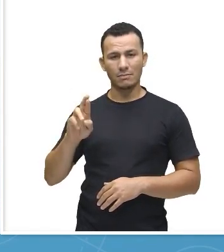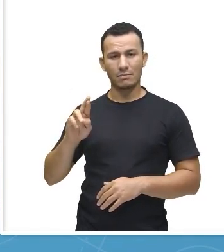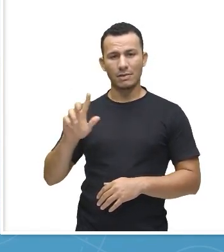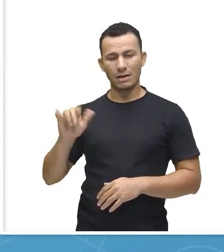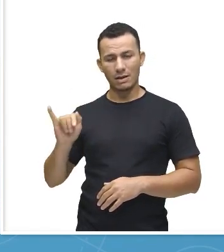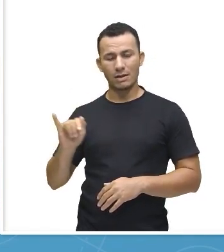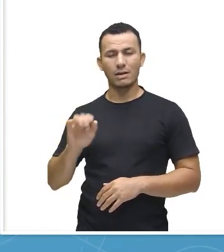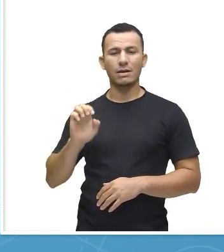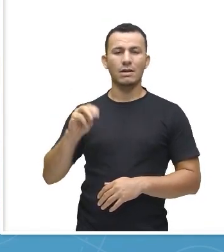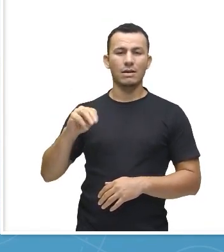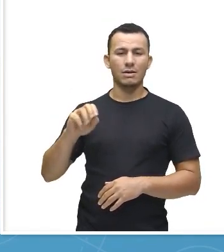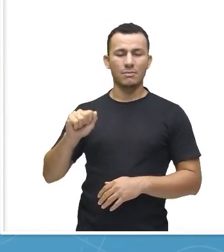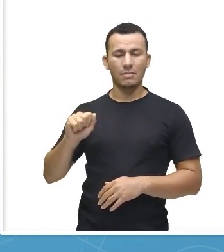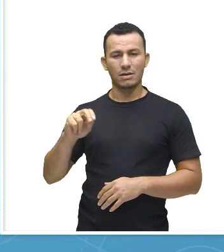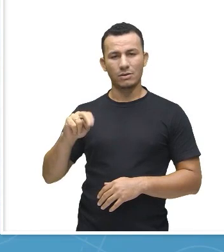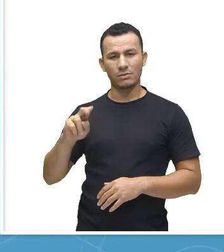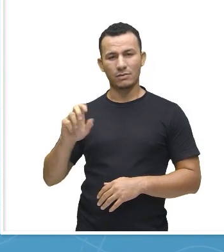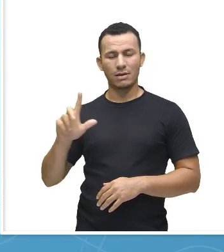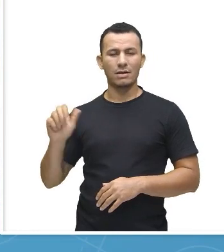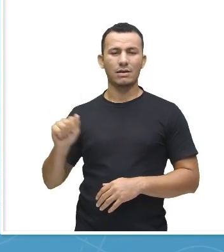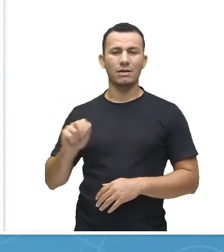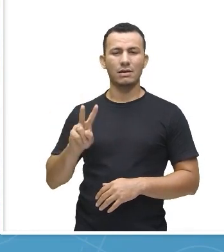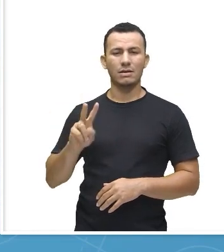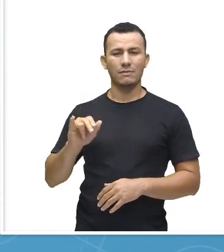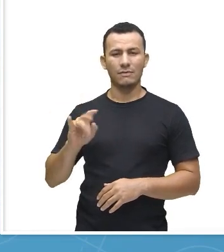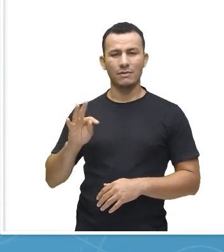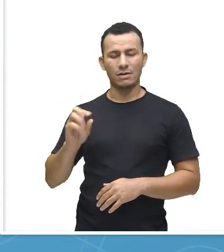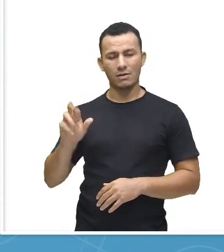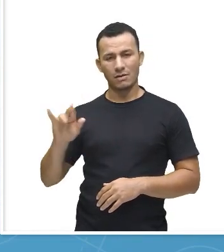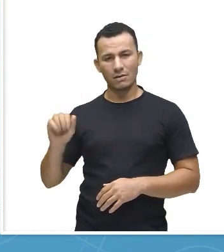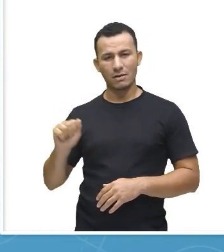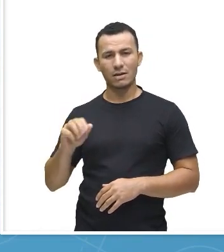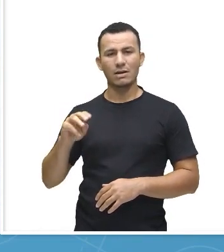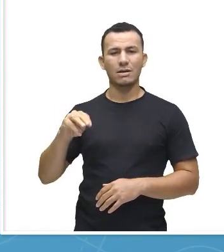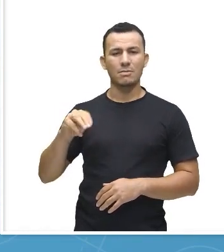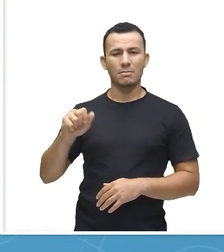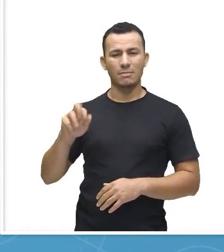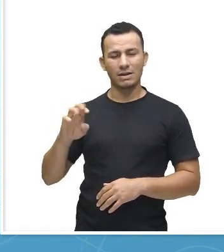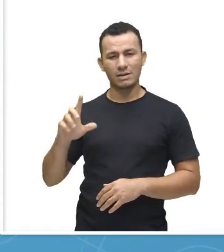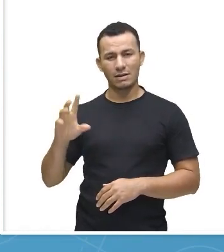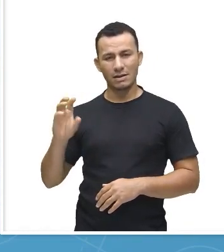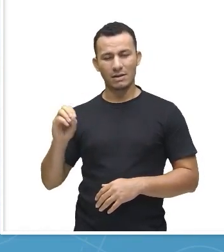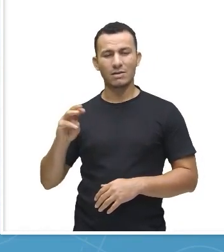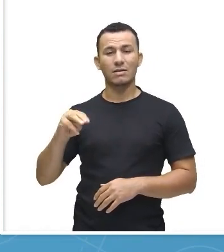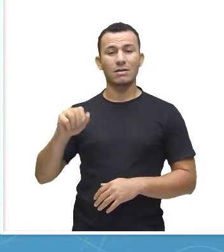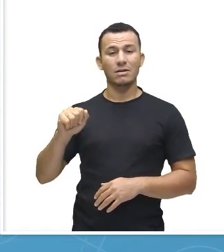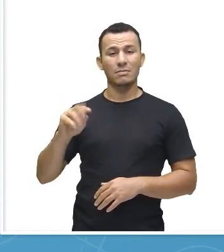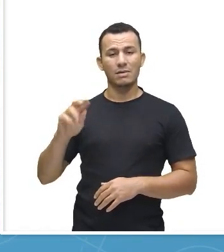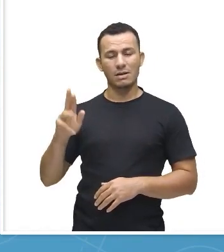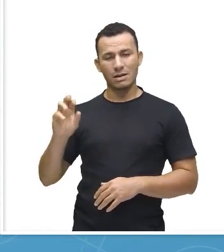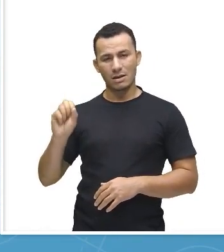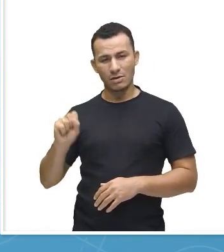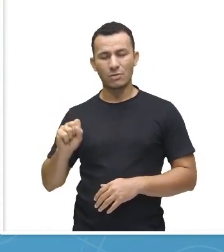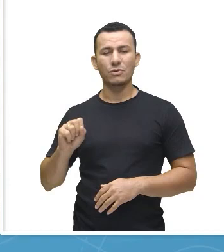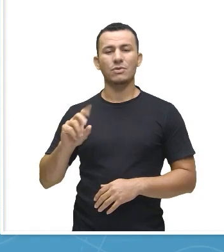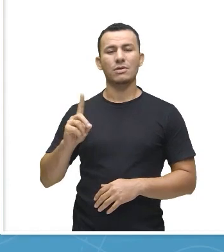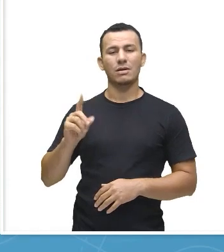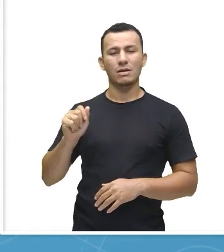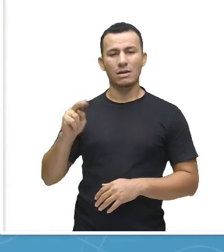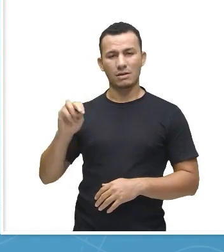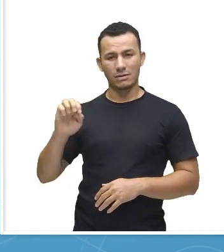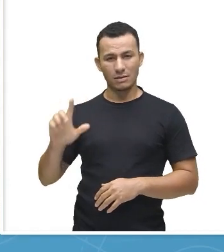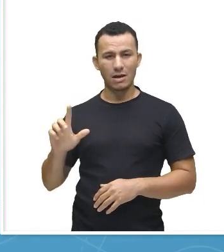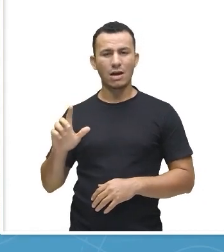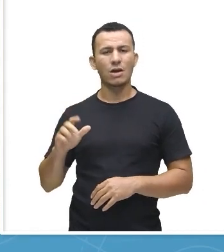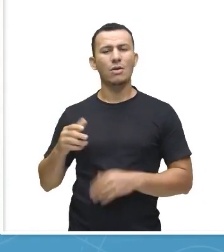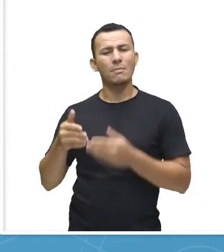Emanuela, a Vitória, o Marcelo, Matheus, a Ana Vitória, Agatha e o Daniel. Fala meu nome,